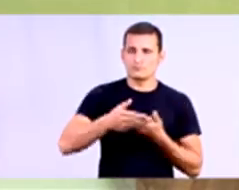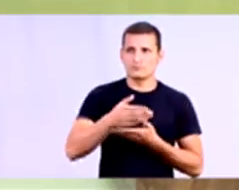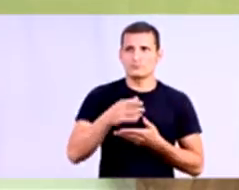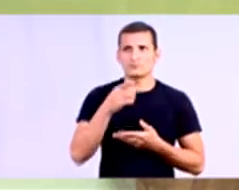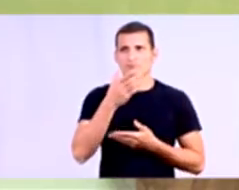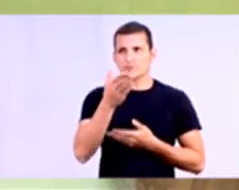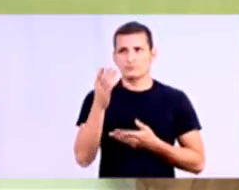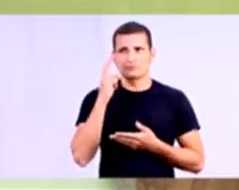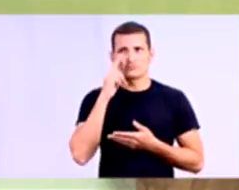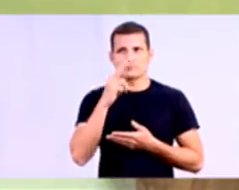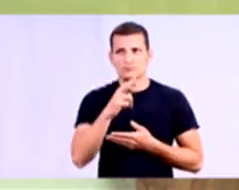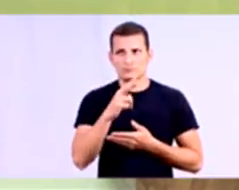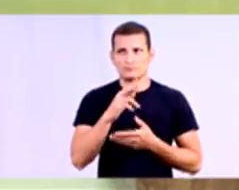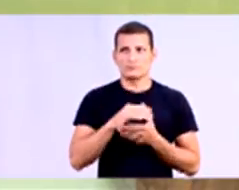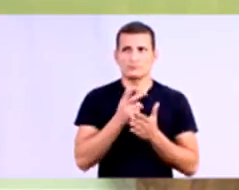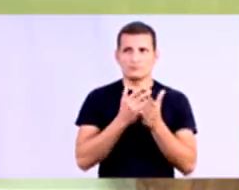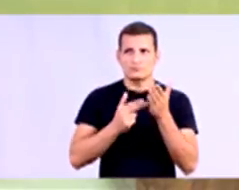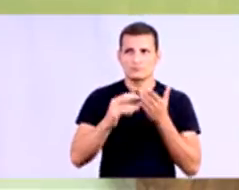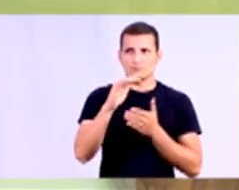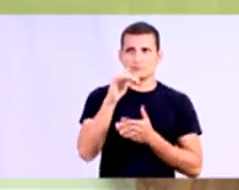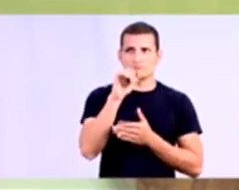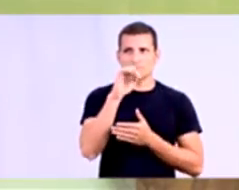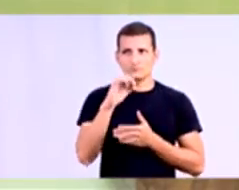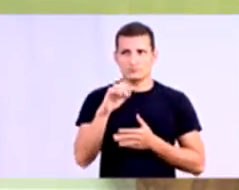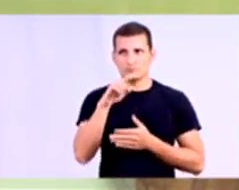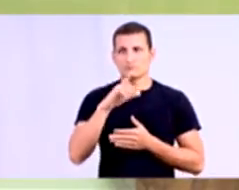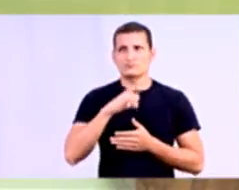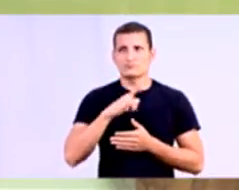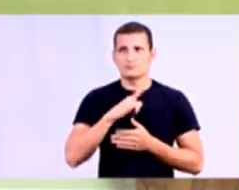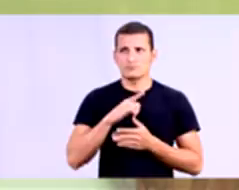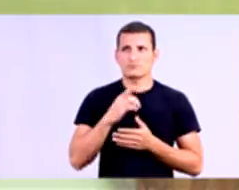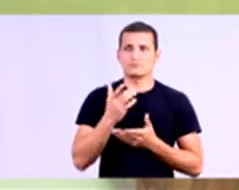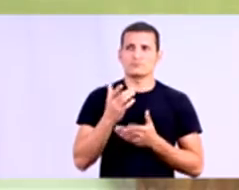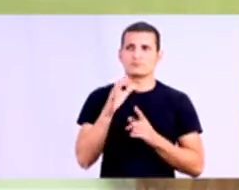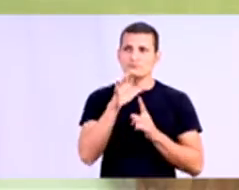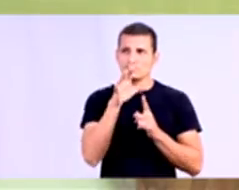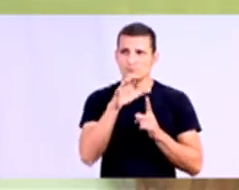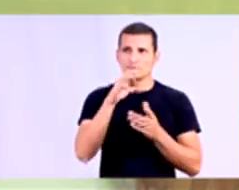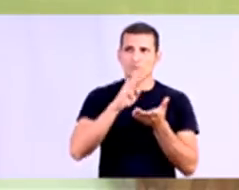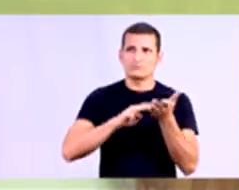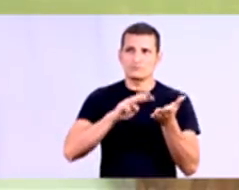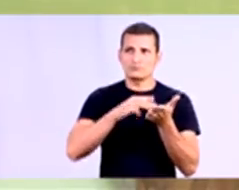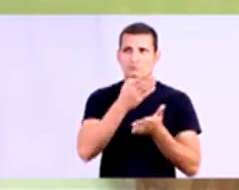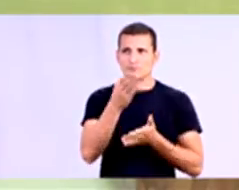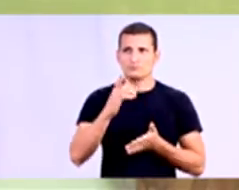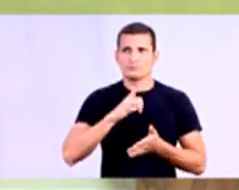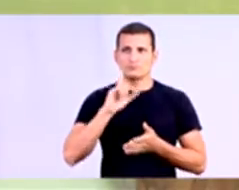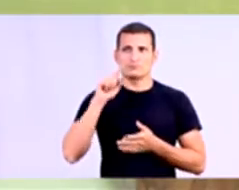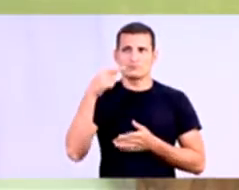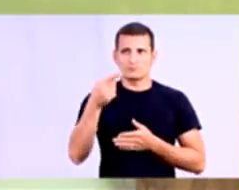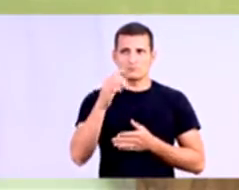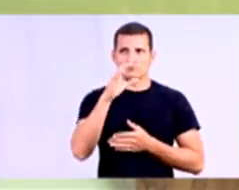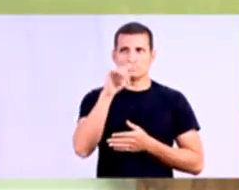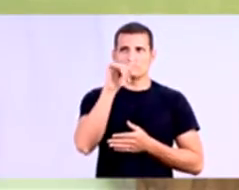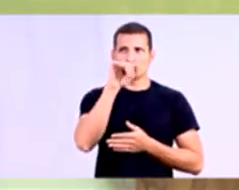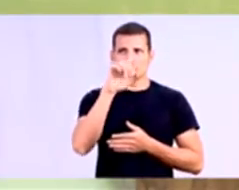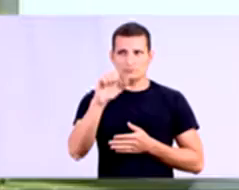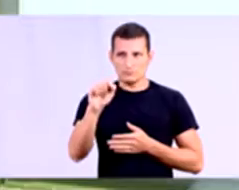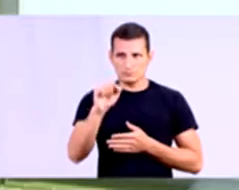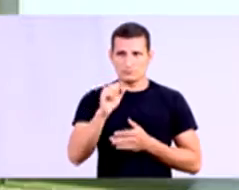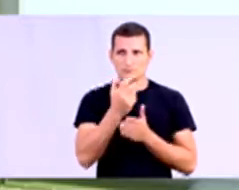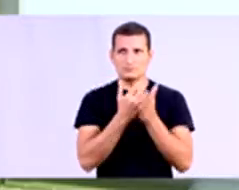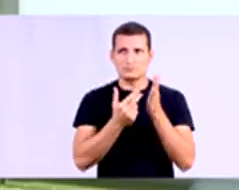você vê que no caso do diagrama de caso de uso, ele está influenciando lá nos métodos que vocês vão ter lá depois nos diagramas de classe.